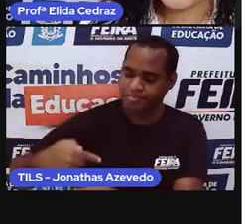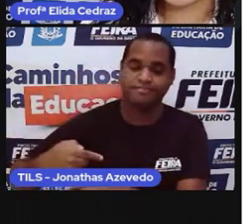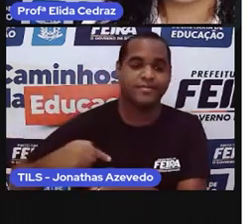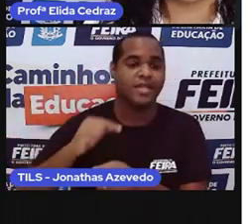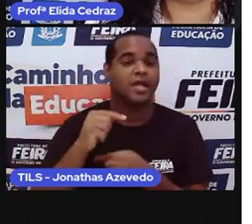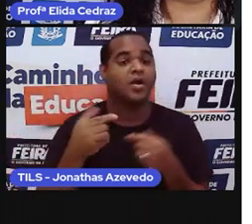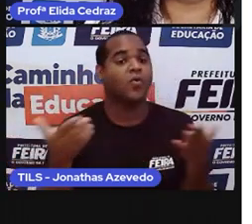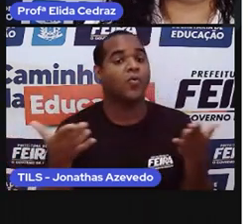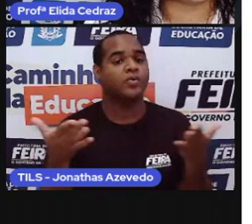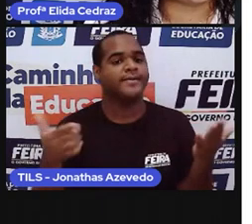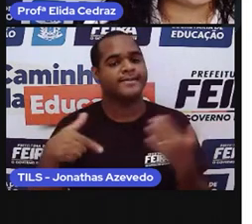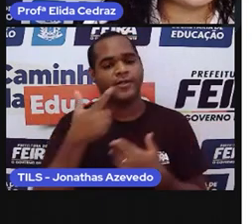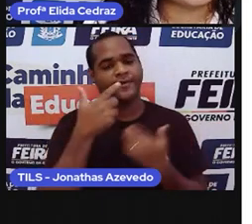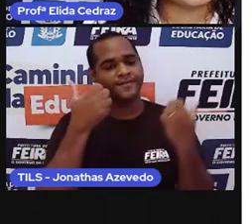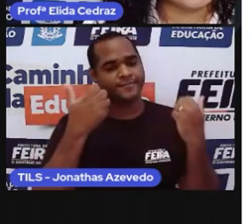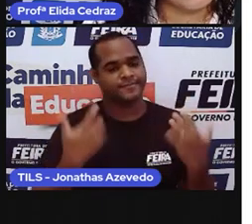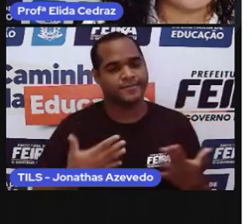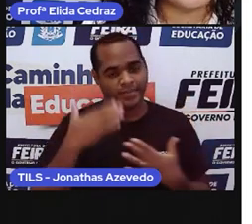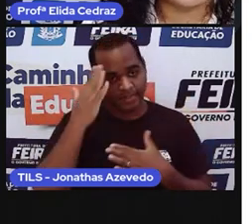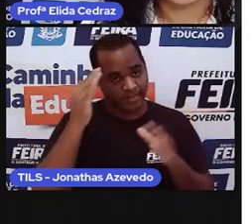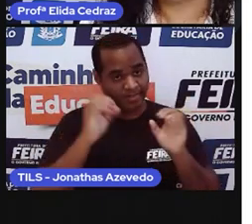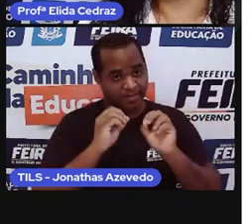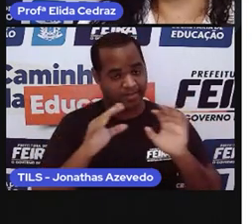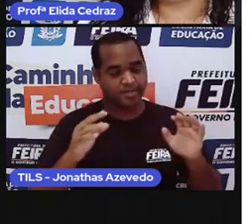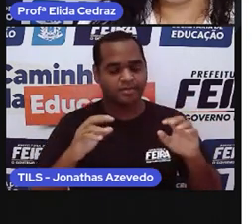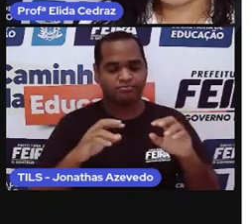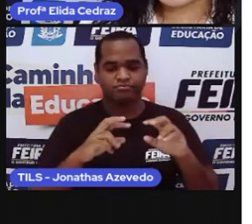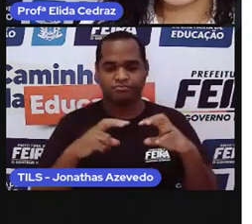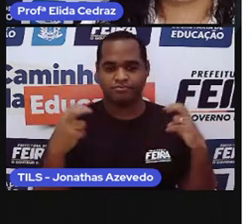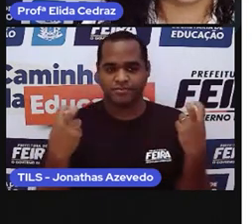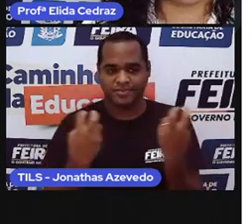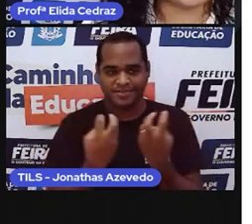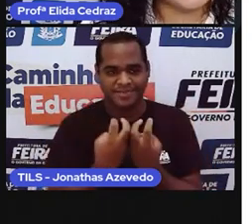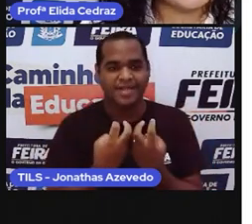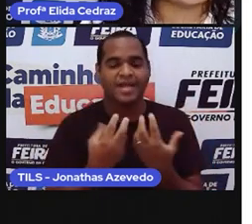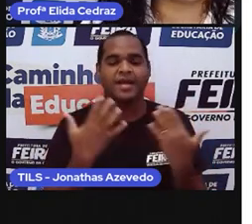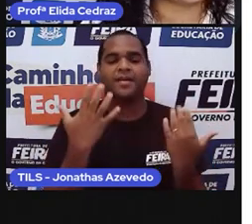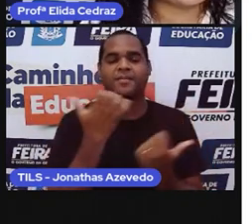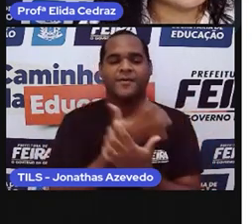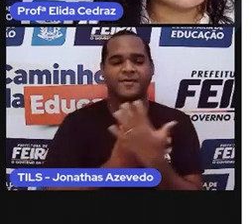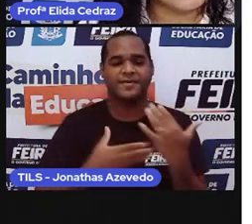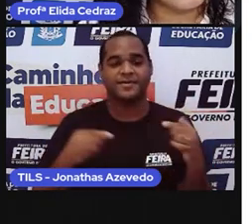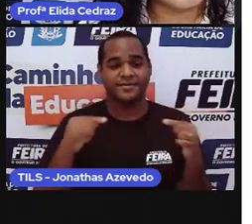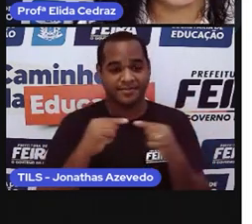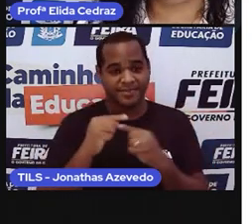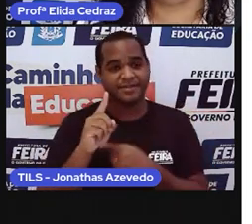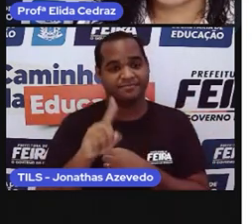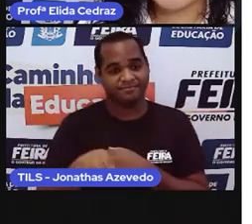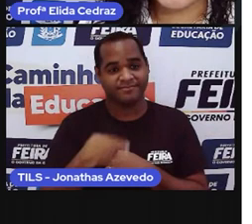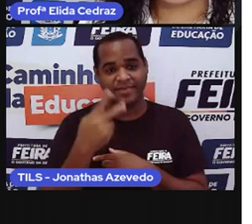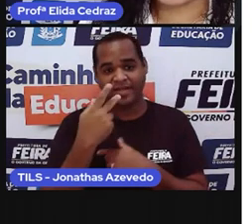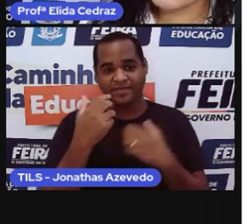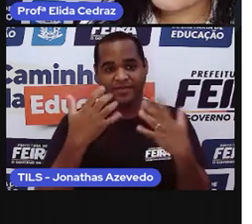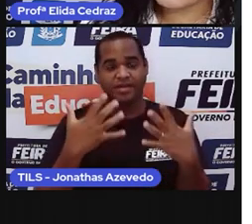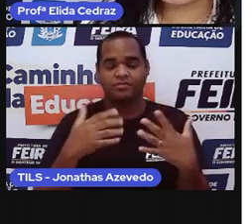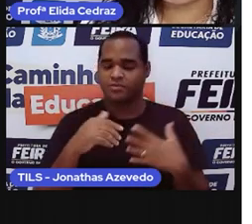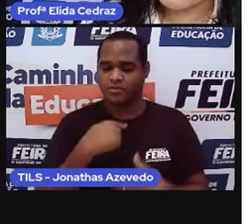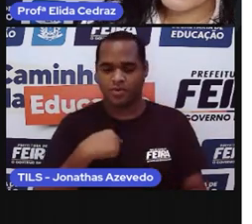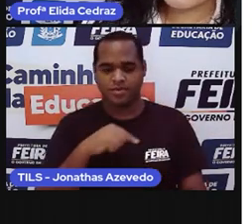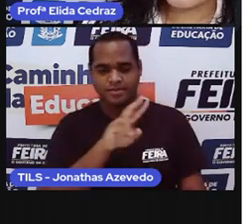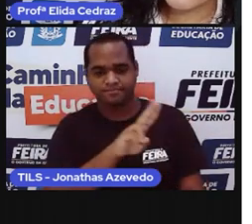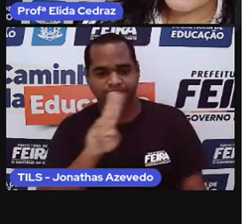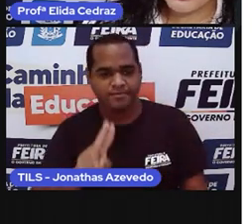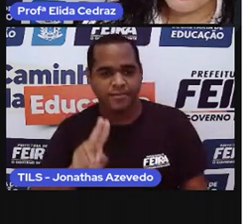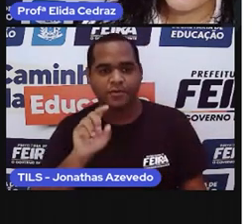aula de hoje, nós separamos cantigas de roda. E a música da barata diz que tem, nós também utilizamos